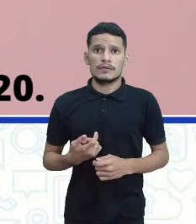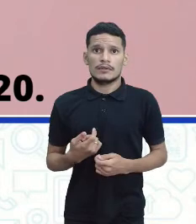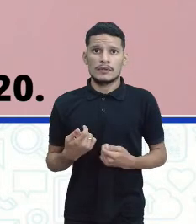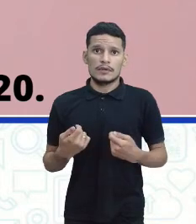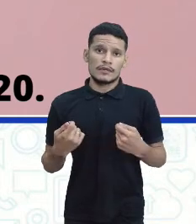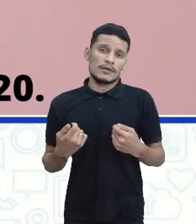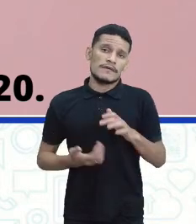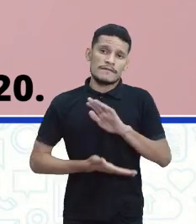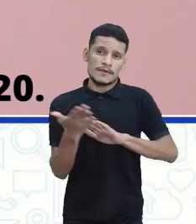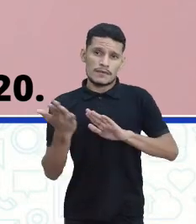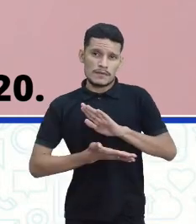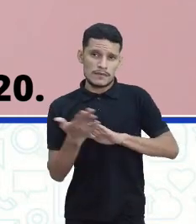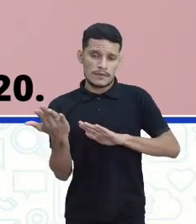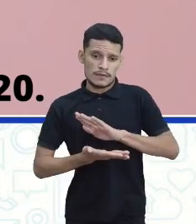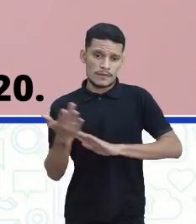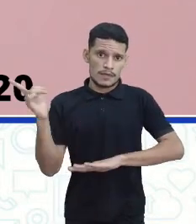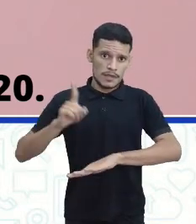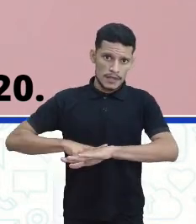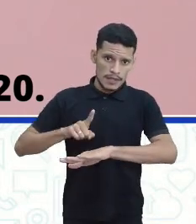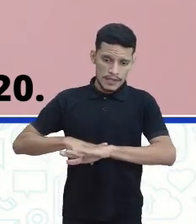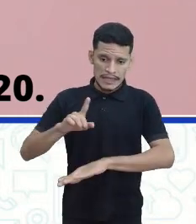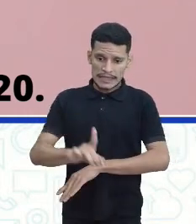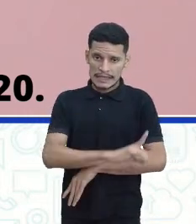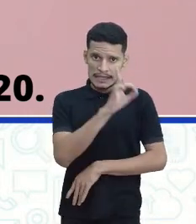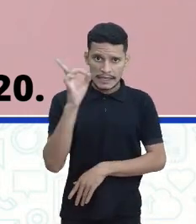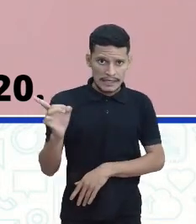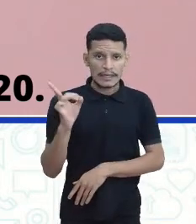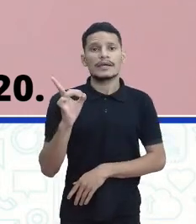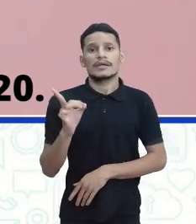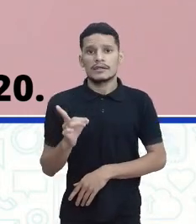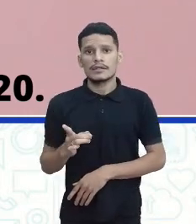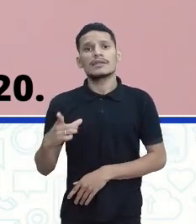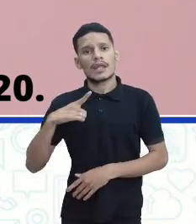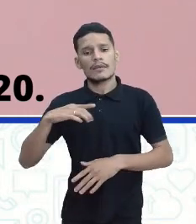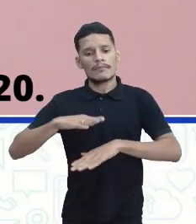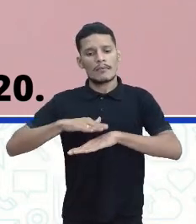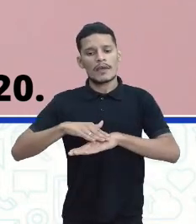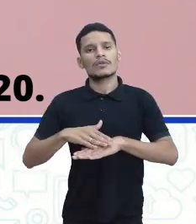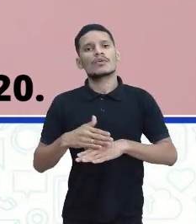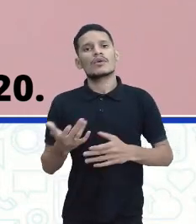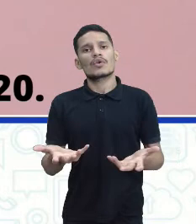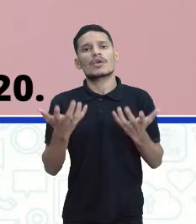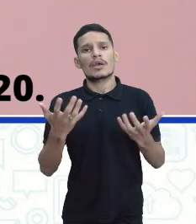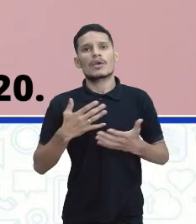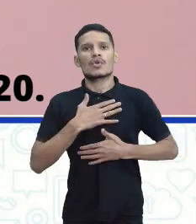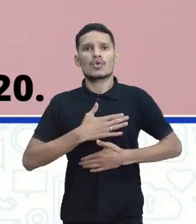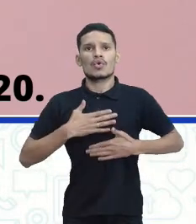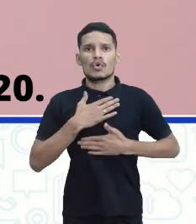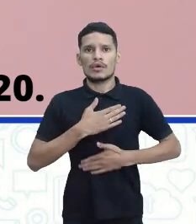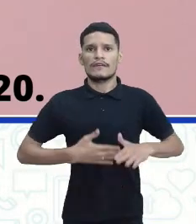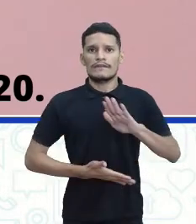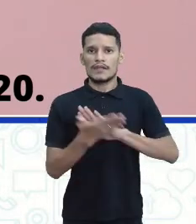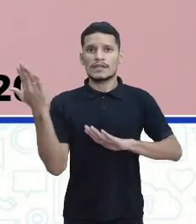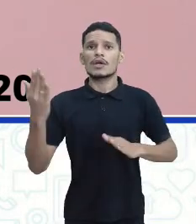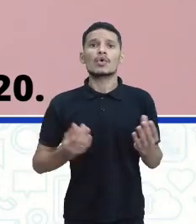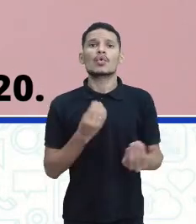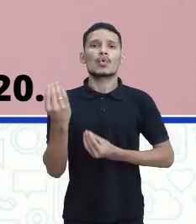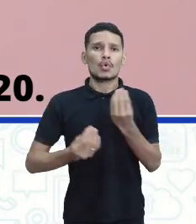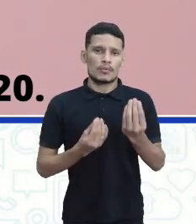temos viajado naquela data. Então, todo período esse pessoal gosta de viajar. E aí agora, como é que eu faço?